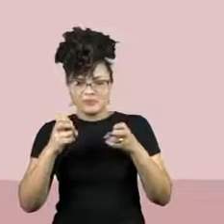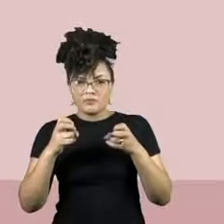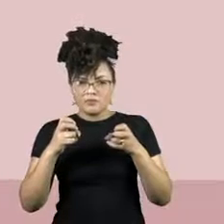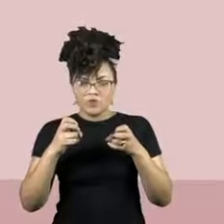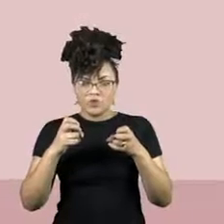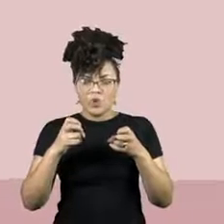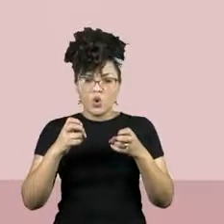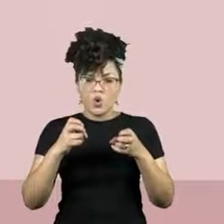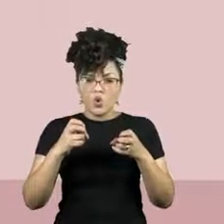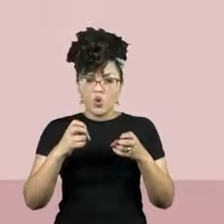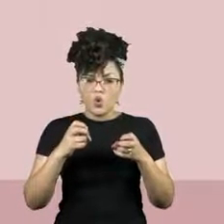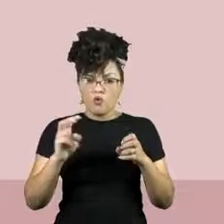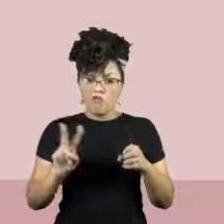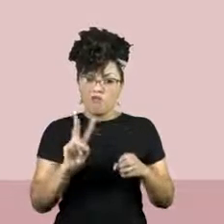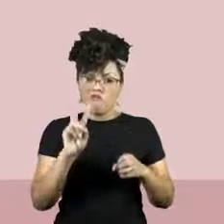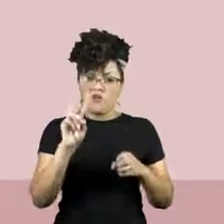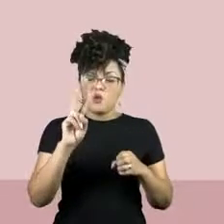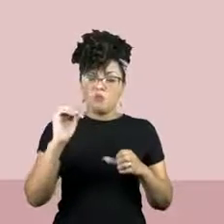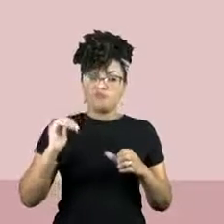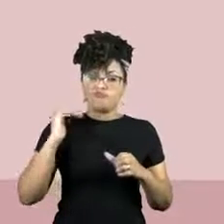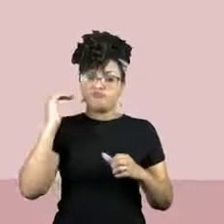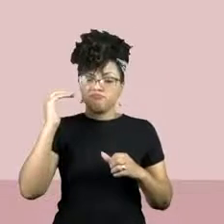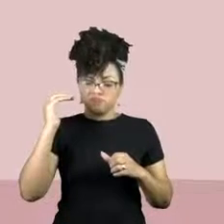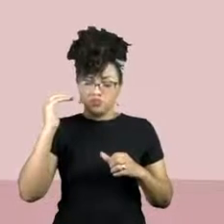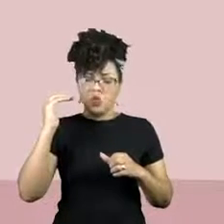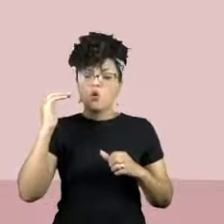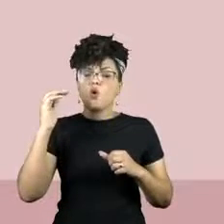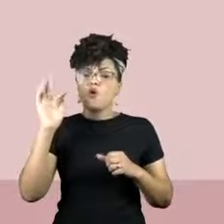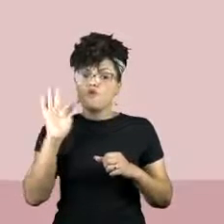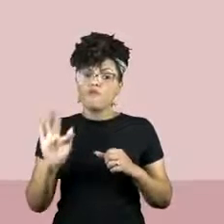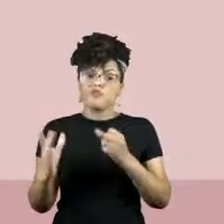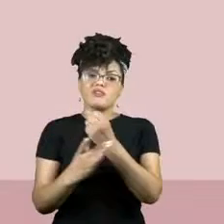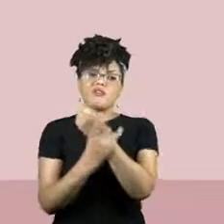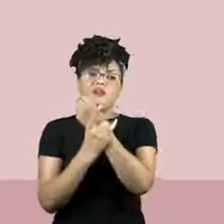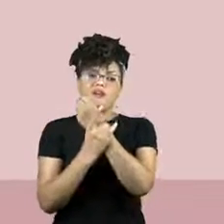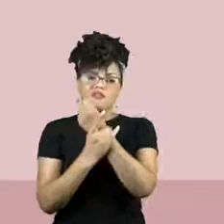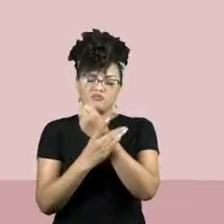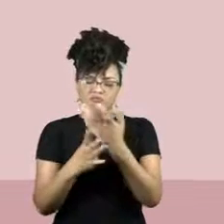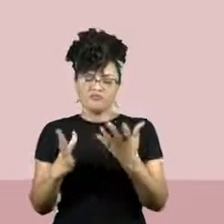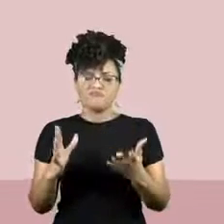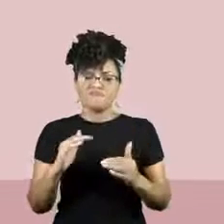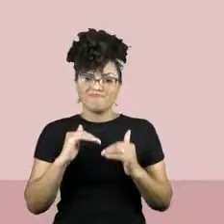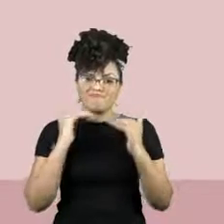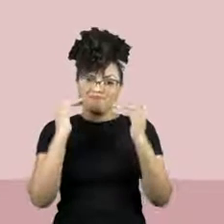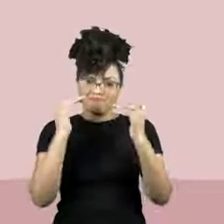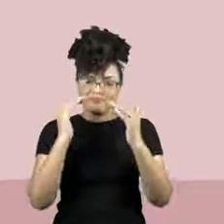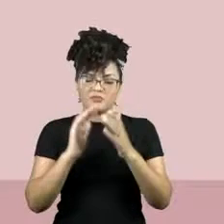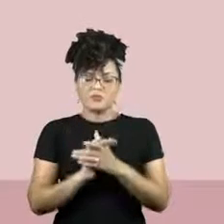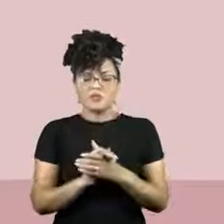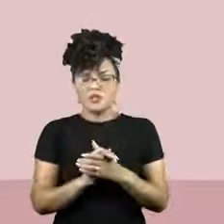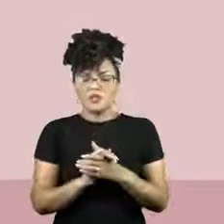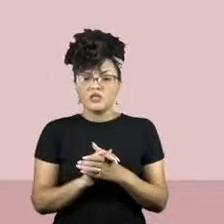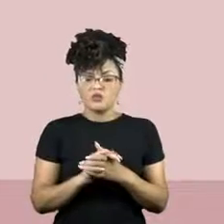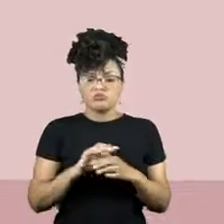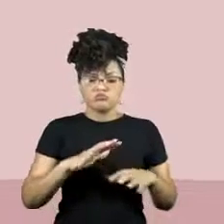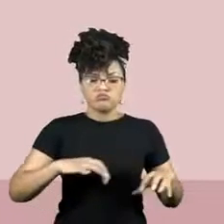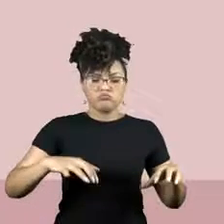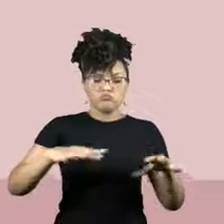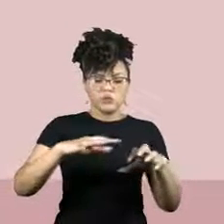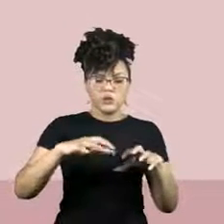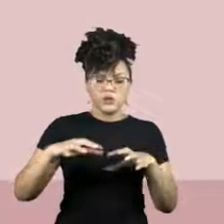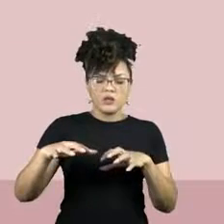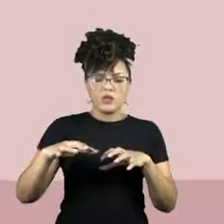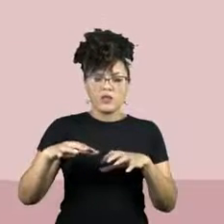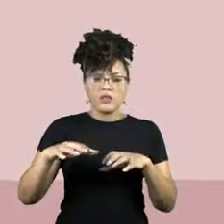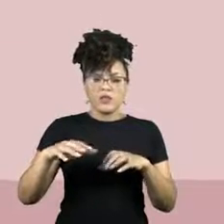relativamente altos, vão sempre tender a fatores de segurança altos. Por quê? Eu estou definindo uma resistência do solo muito alta,